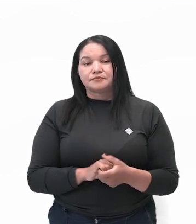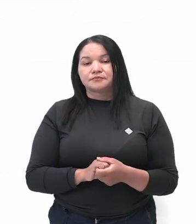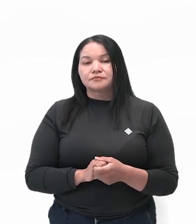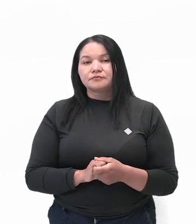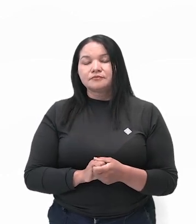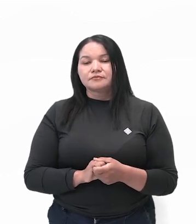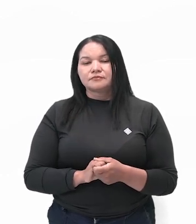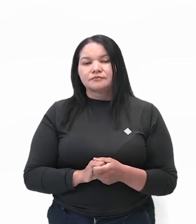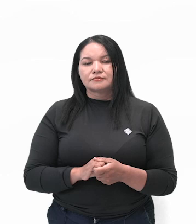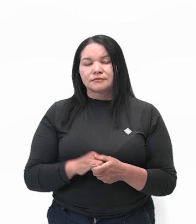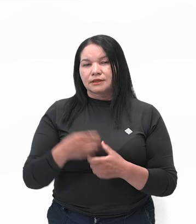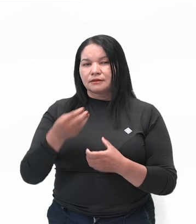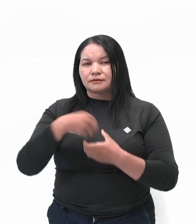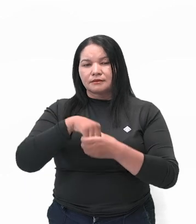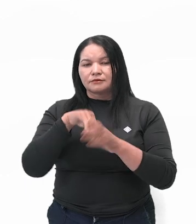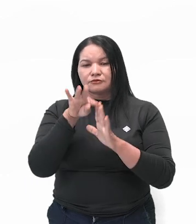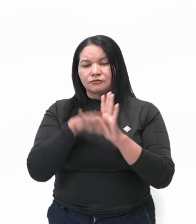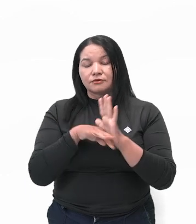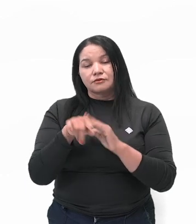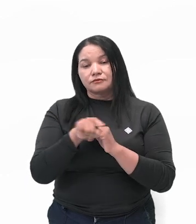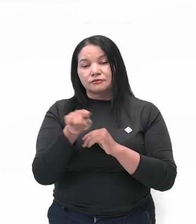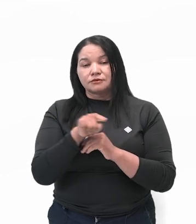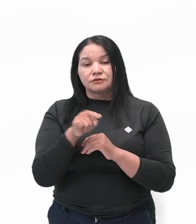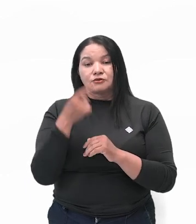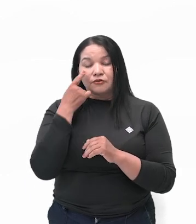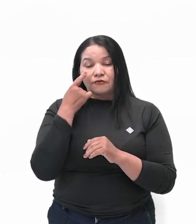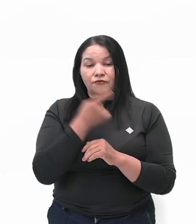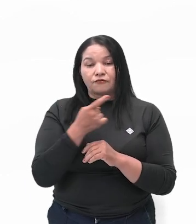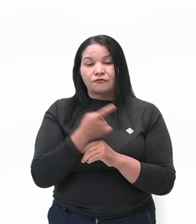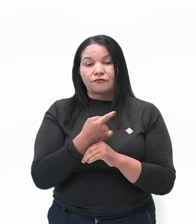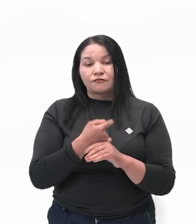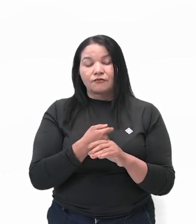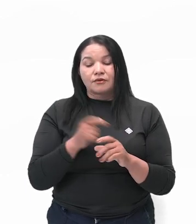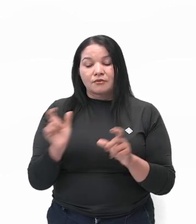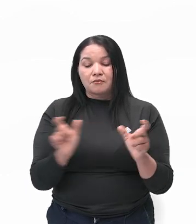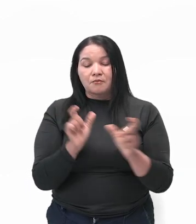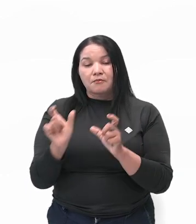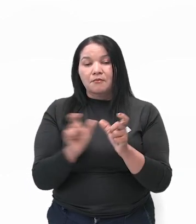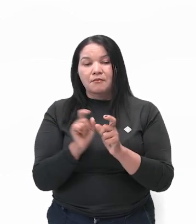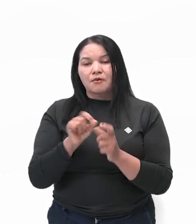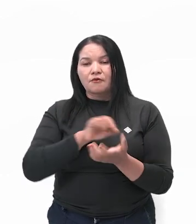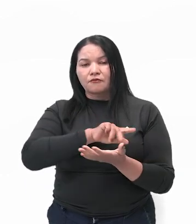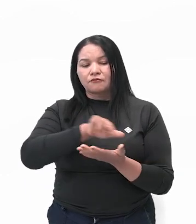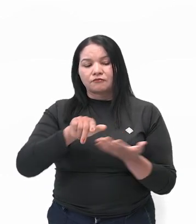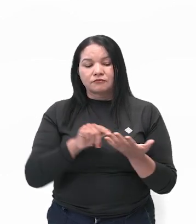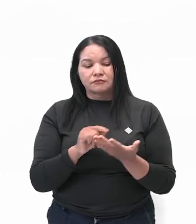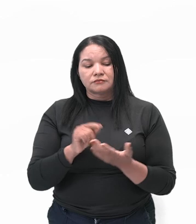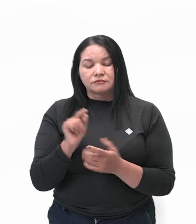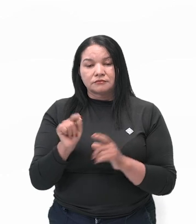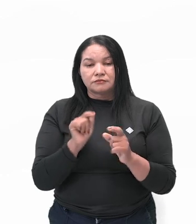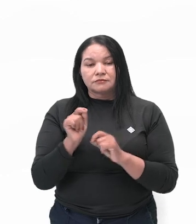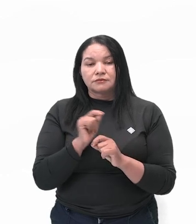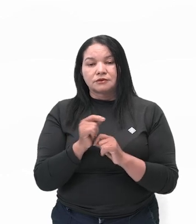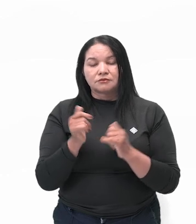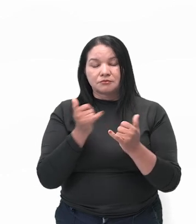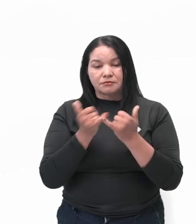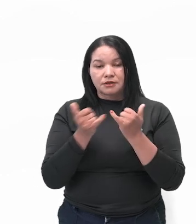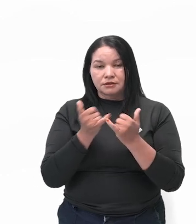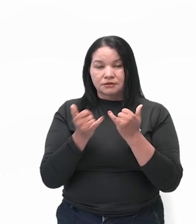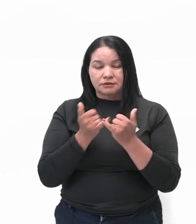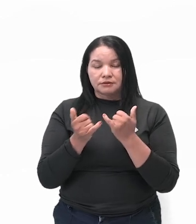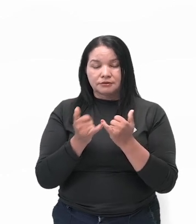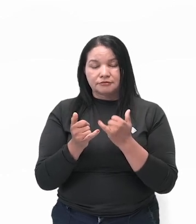podem observar que existem várias palavras que são parecidas